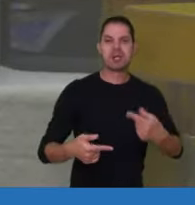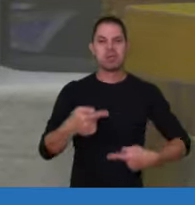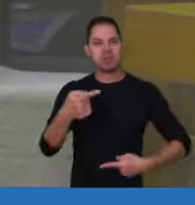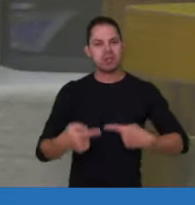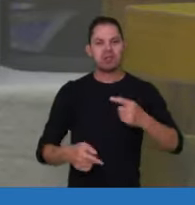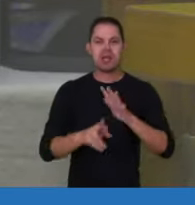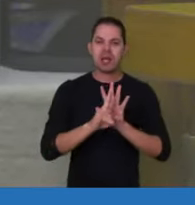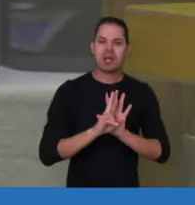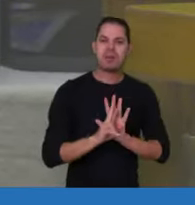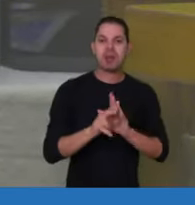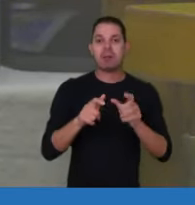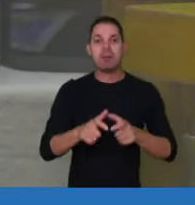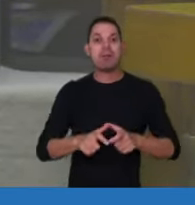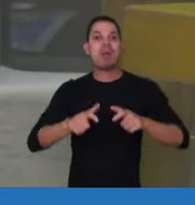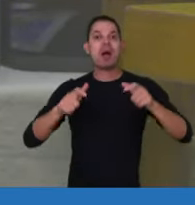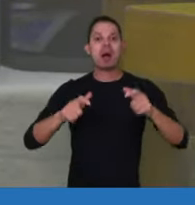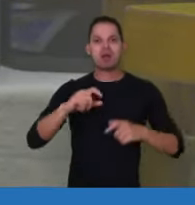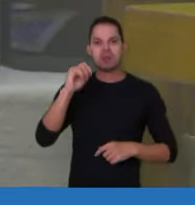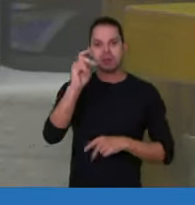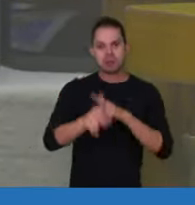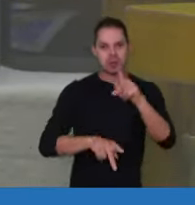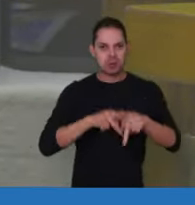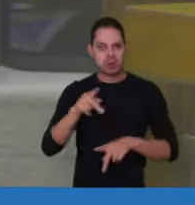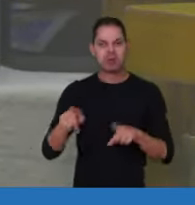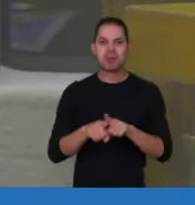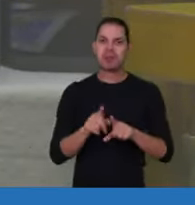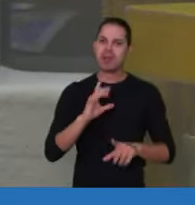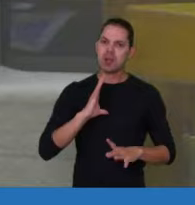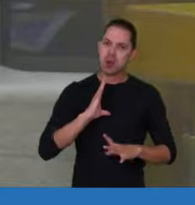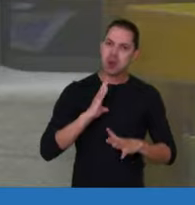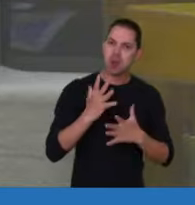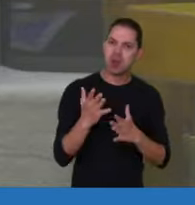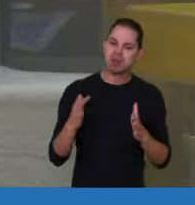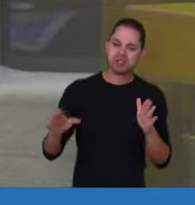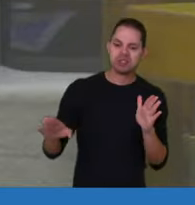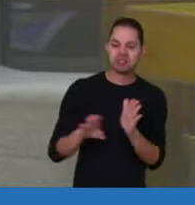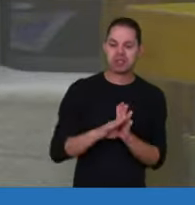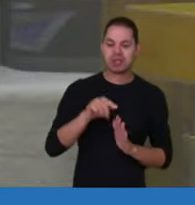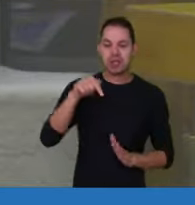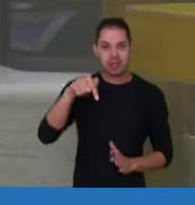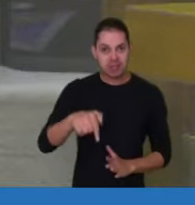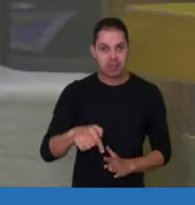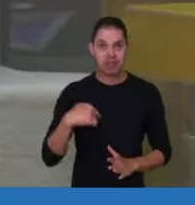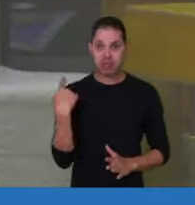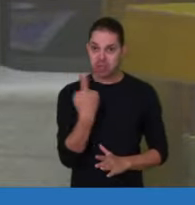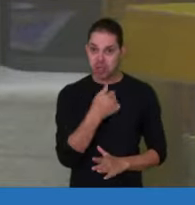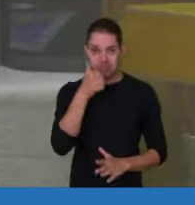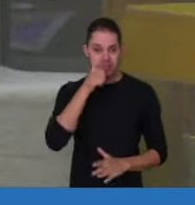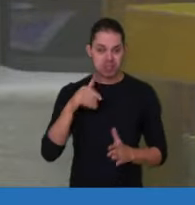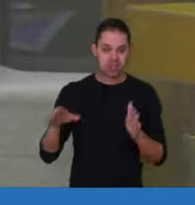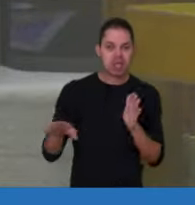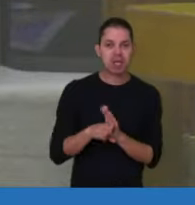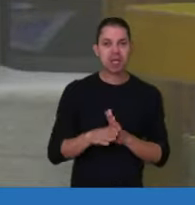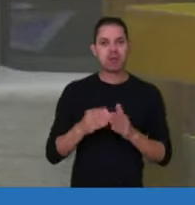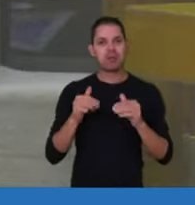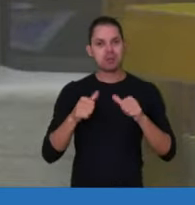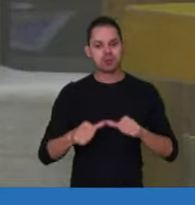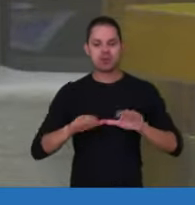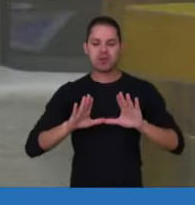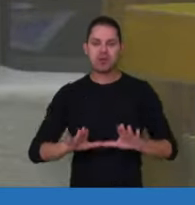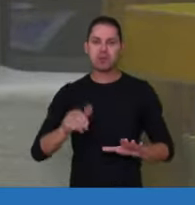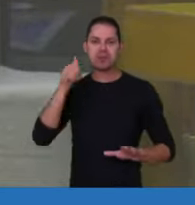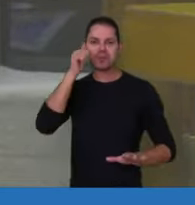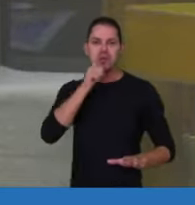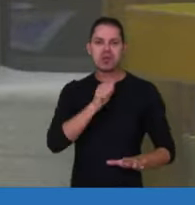representar a maioria desse povo e que não tenham medo de chegar até aqui. Aqui chegamos, aqui estamos e outras mulheres